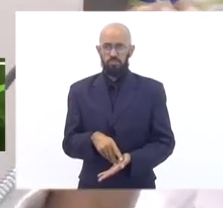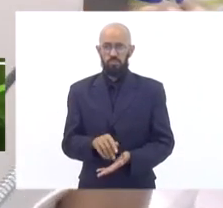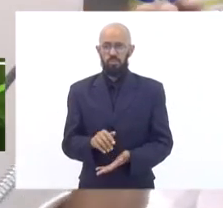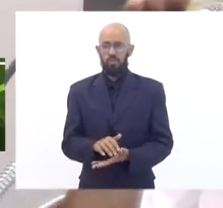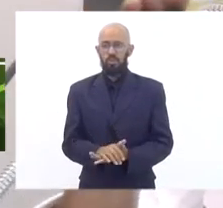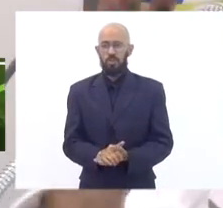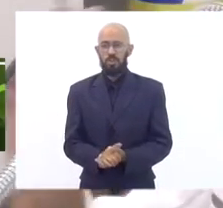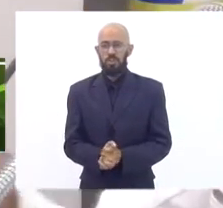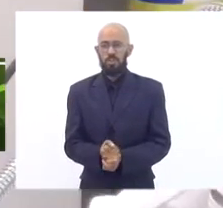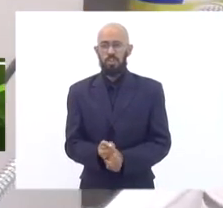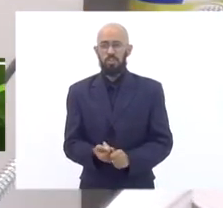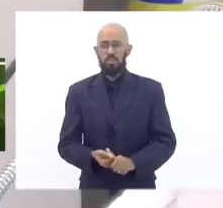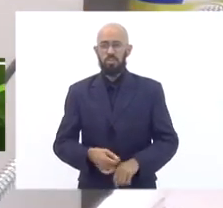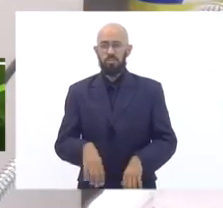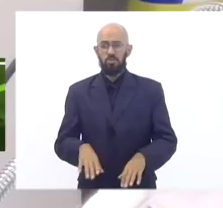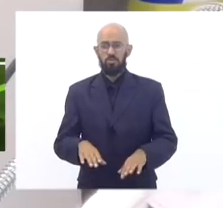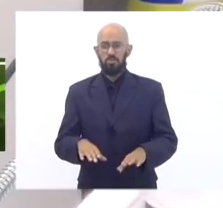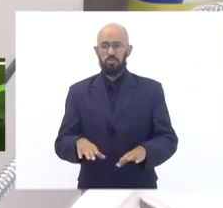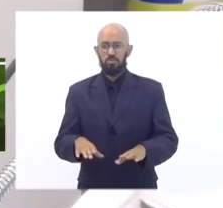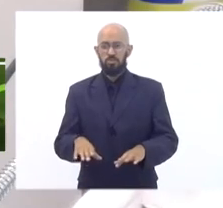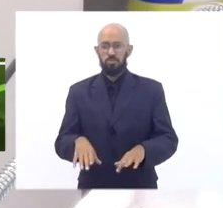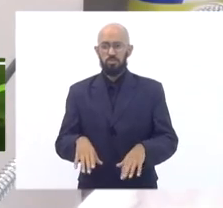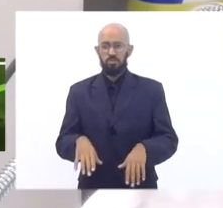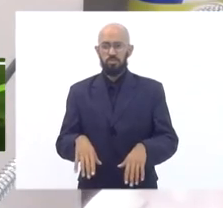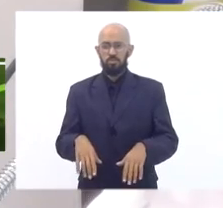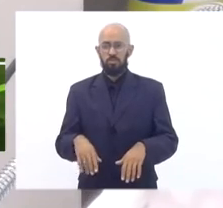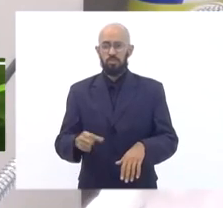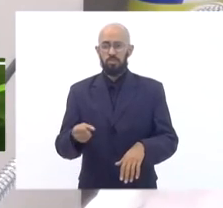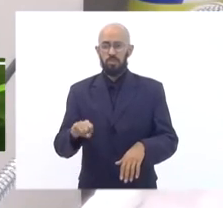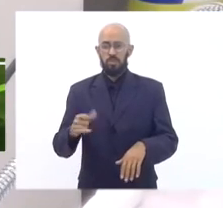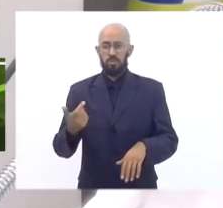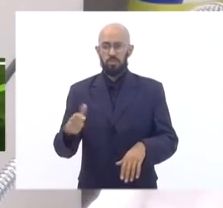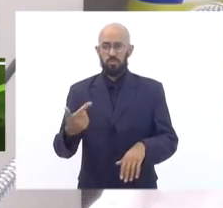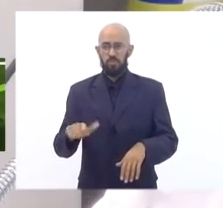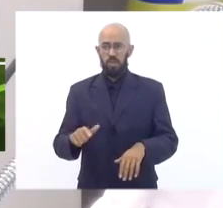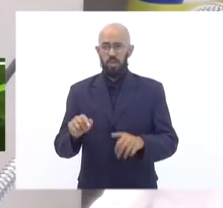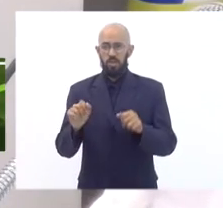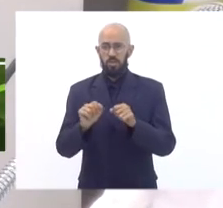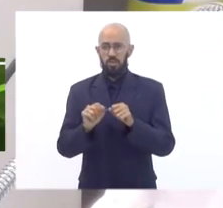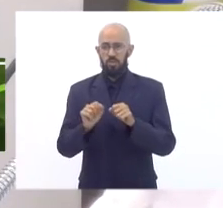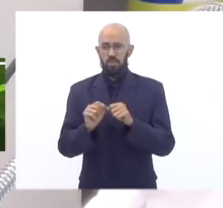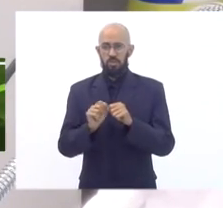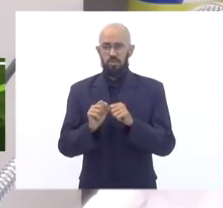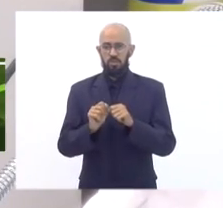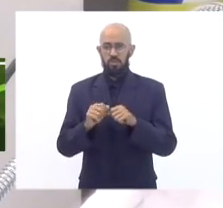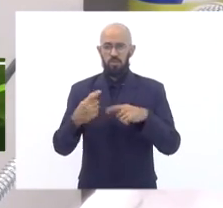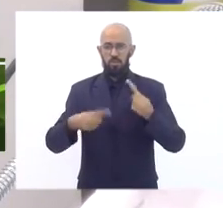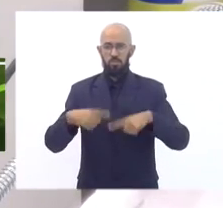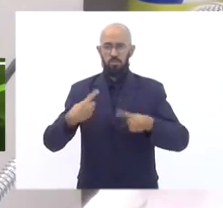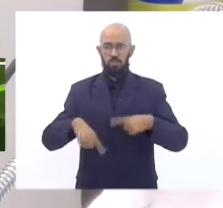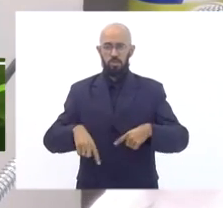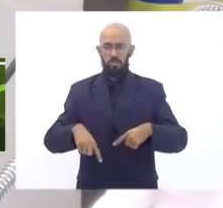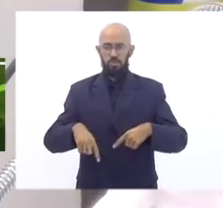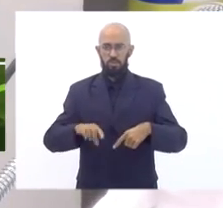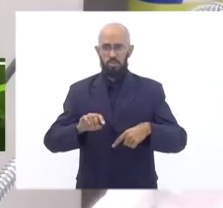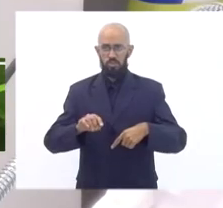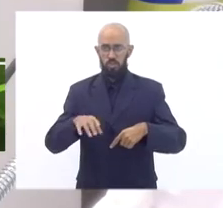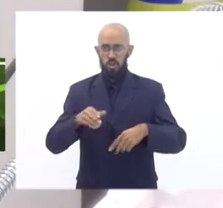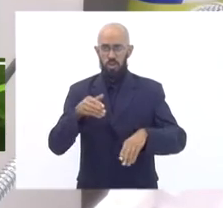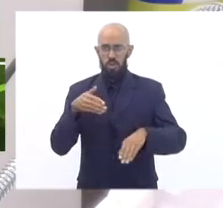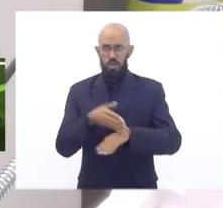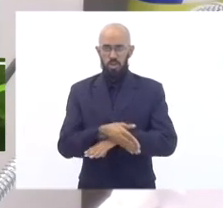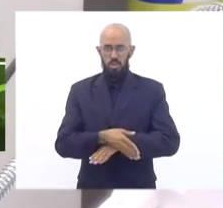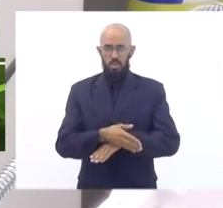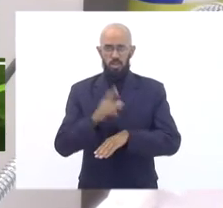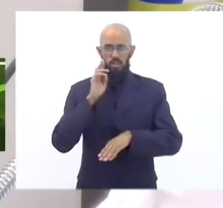ter. Se não tiver isso daí, então fazer uma política definida só entre o poder concedente e